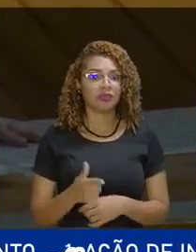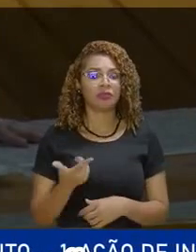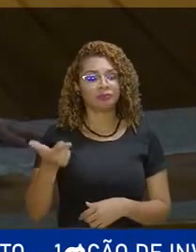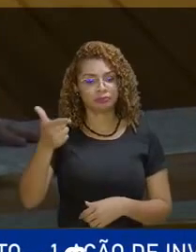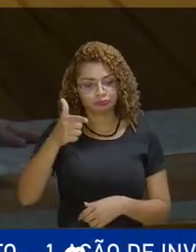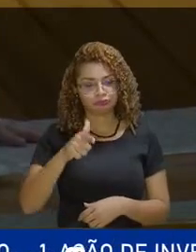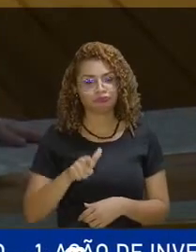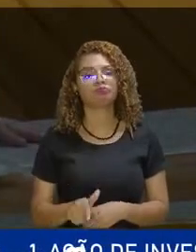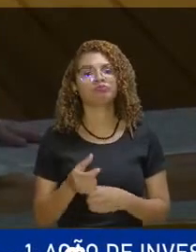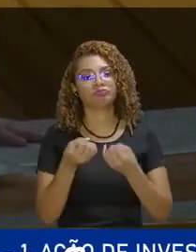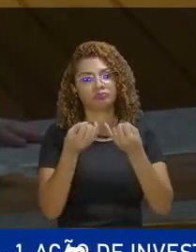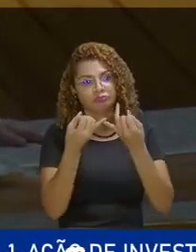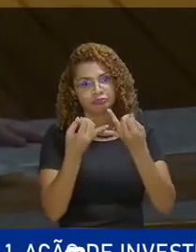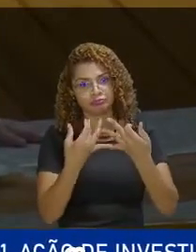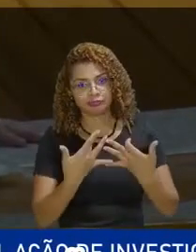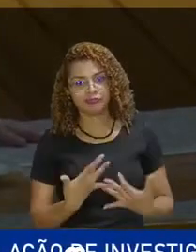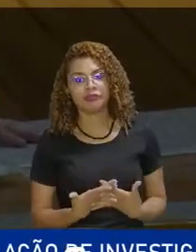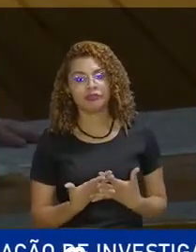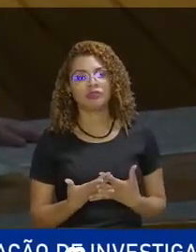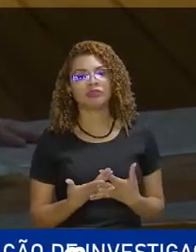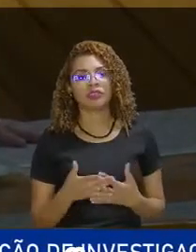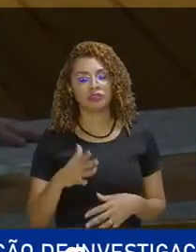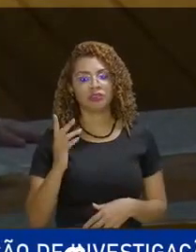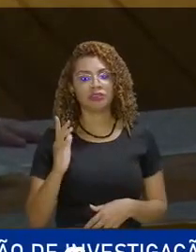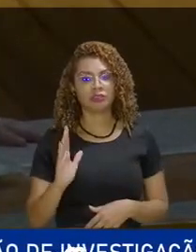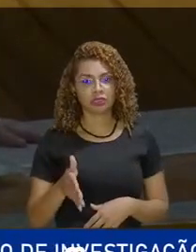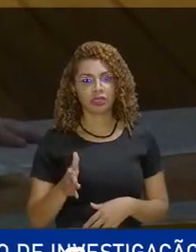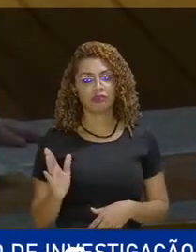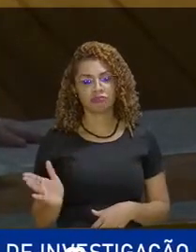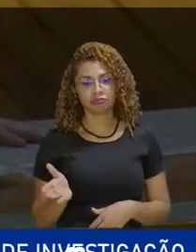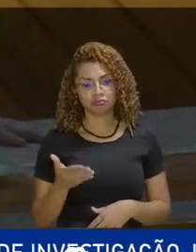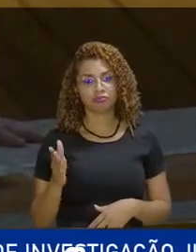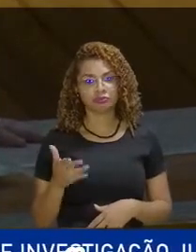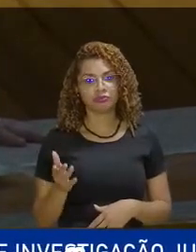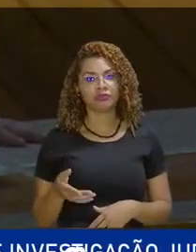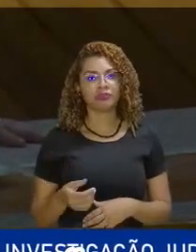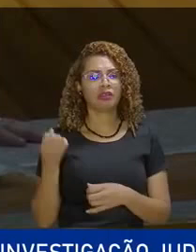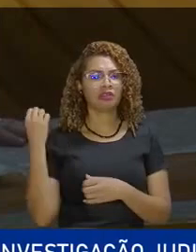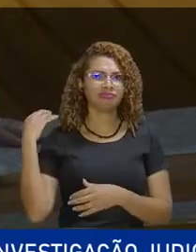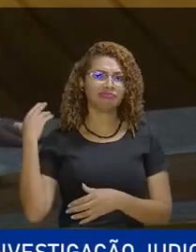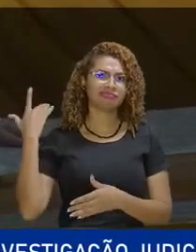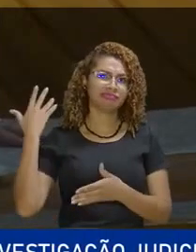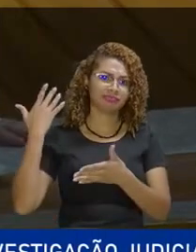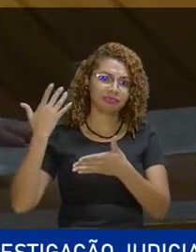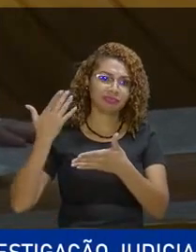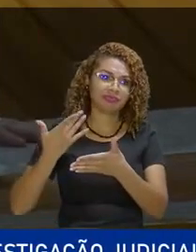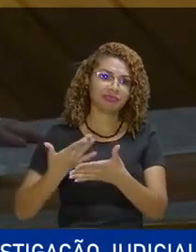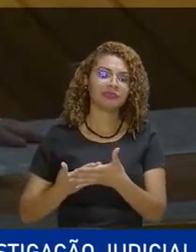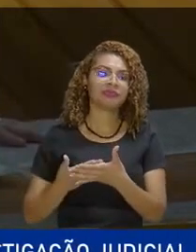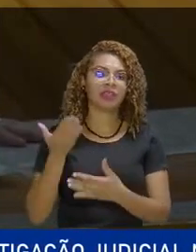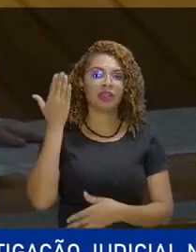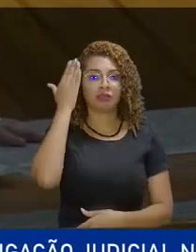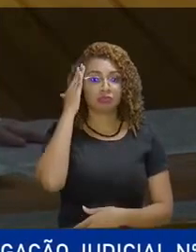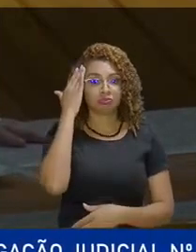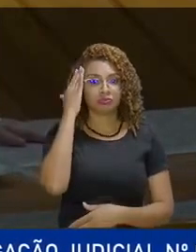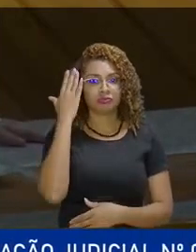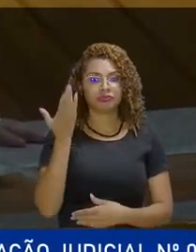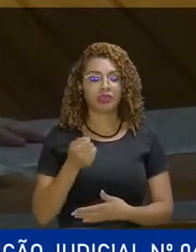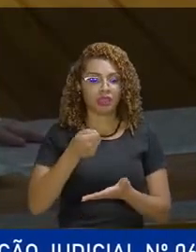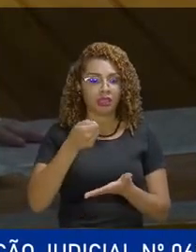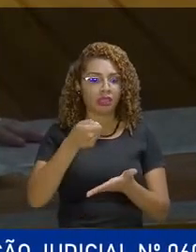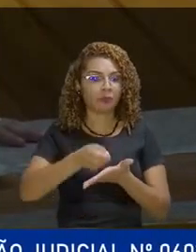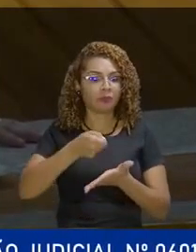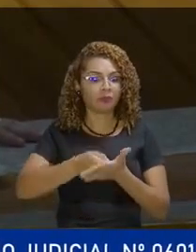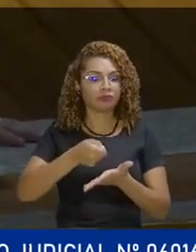muito tempo foi ultrapassada aquela compreensão de que é obrigação